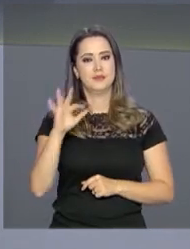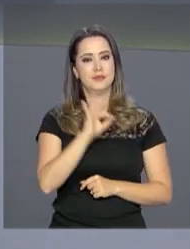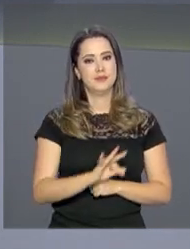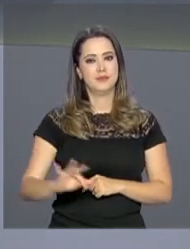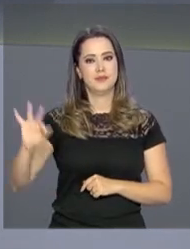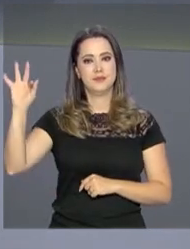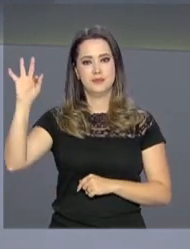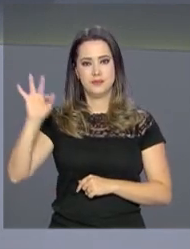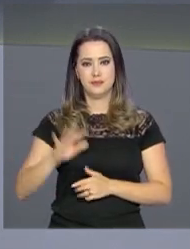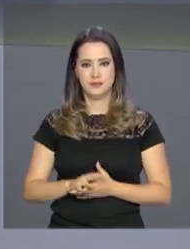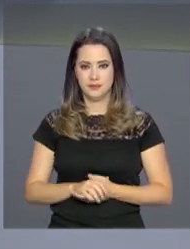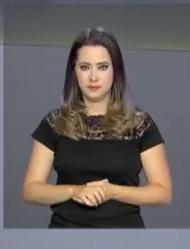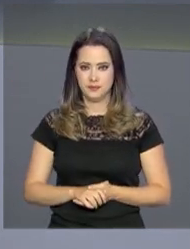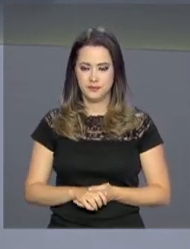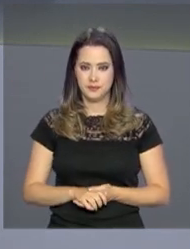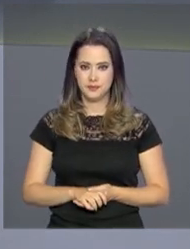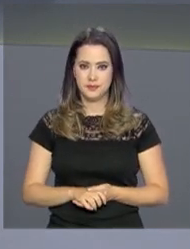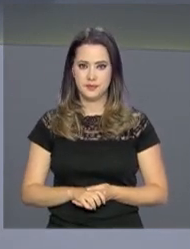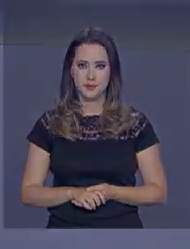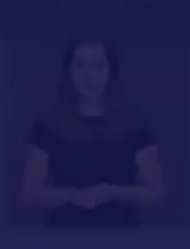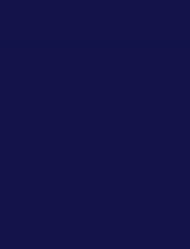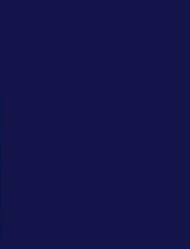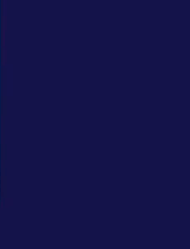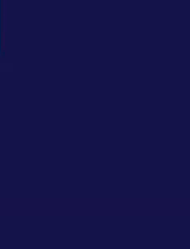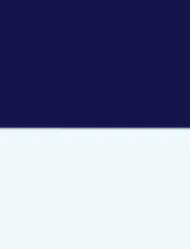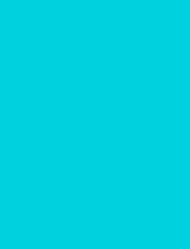nbr a tv do governo federal